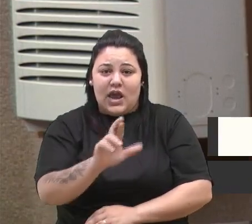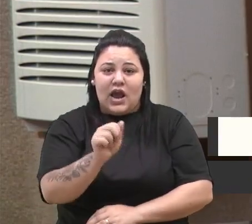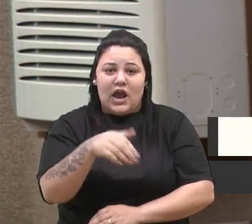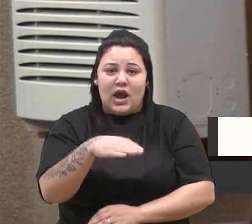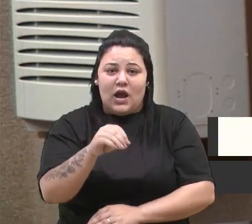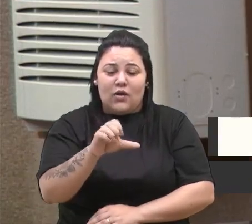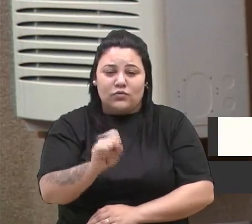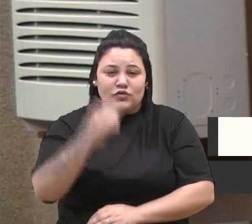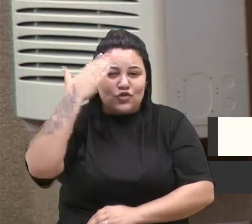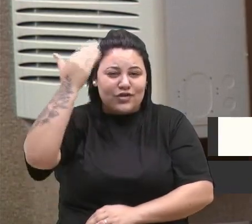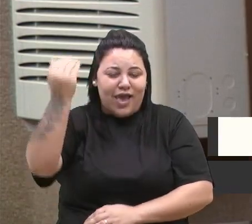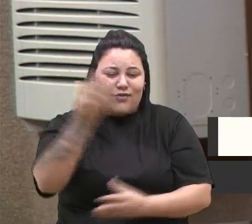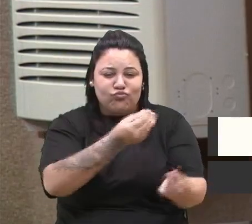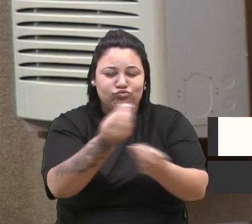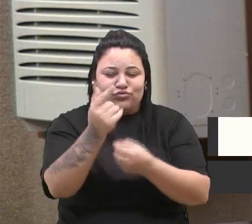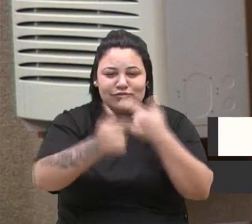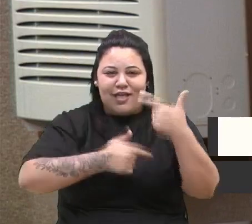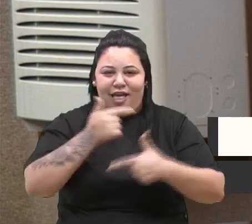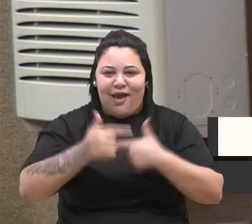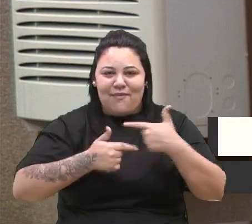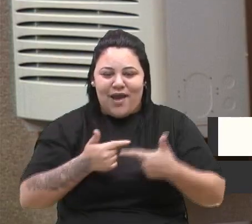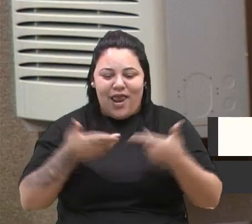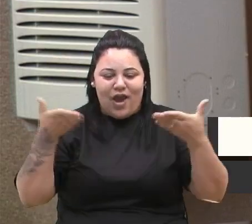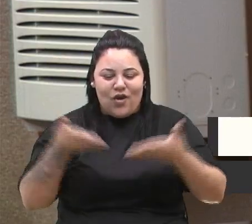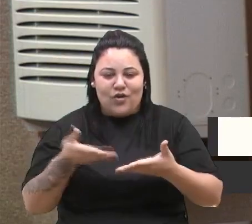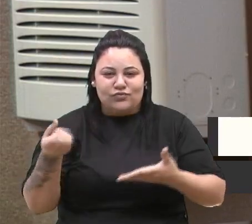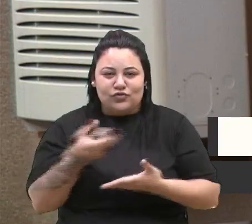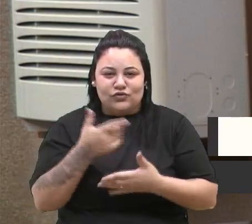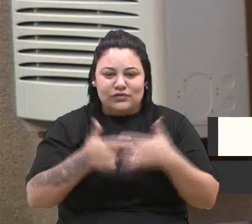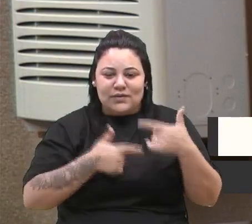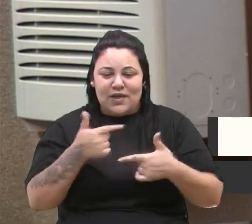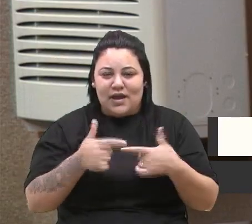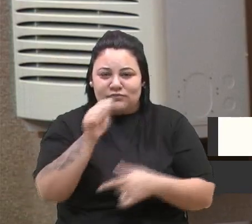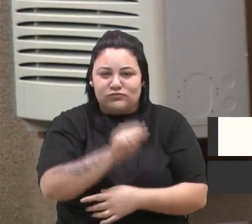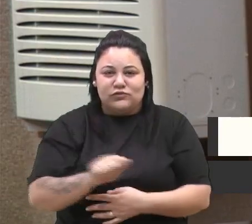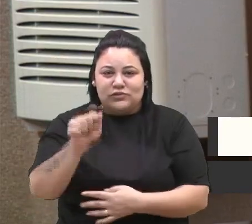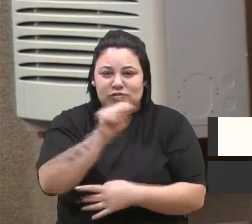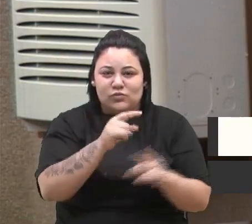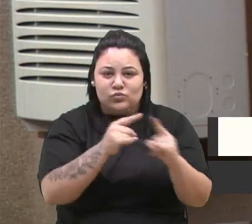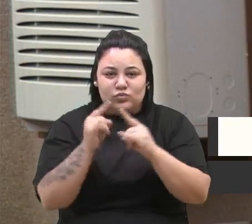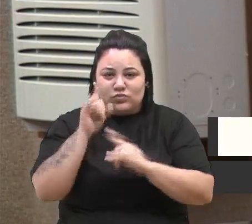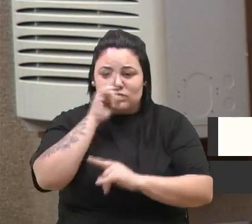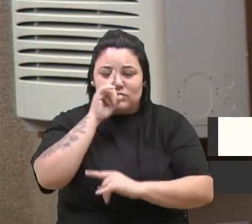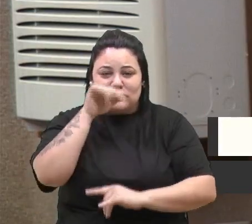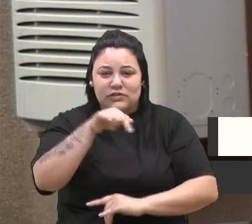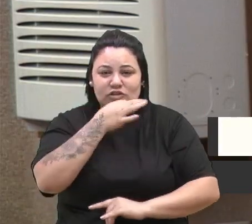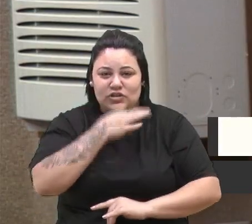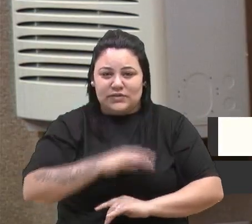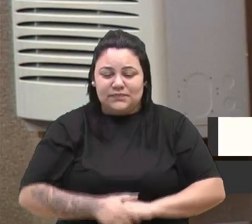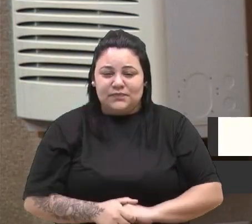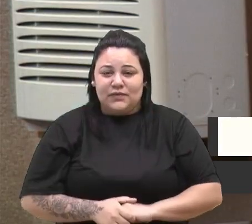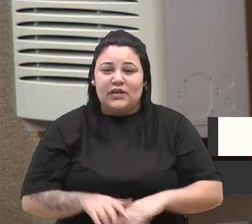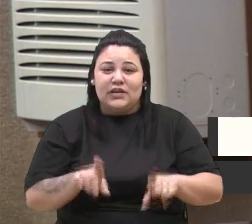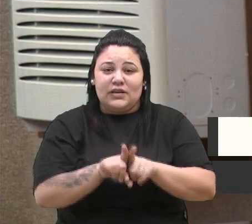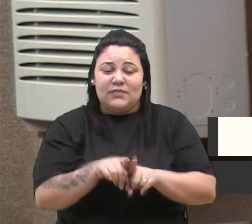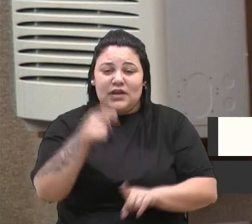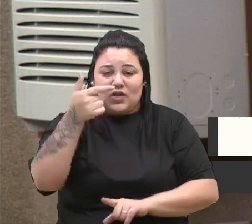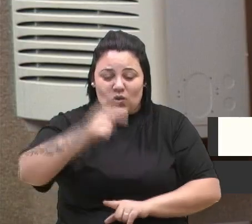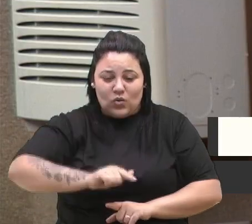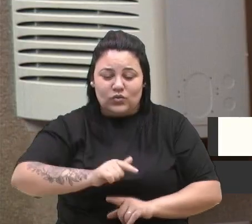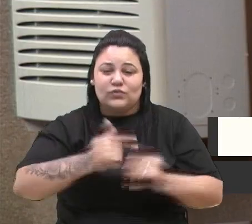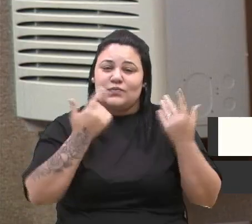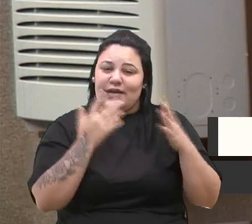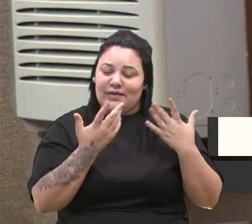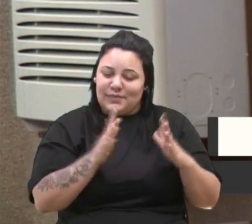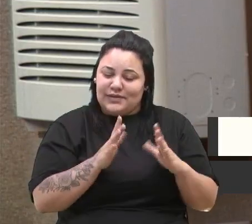e muito trabalho frente à Associação do Clube de Mães de Caxias do Sul. E também um outro voto de